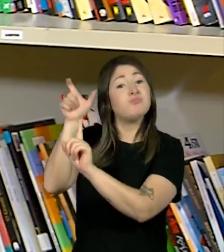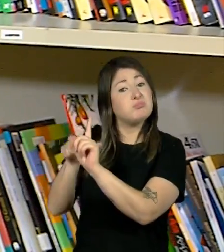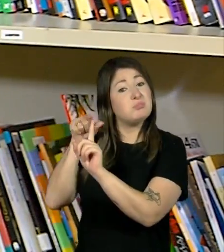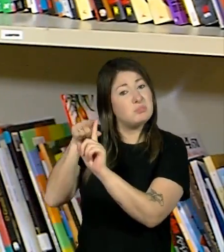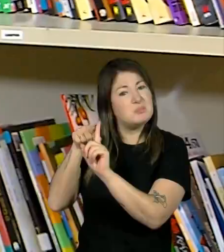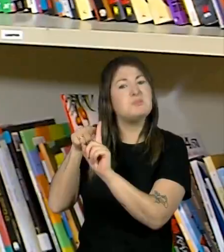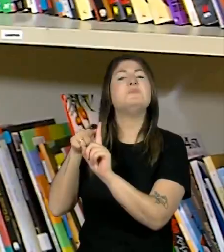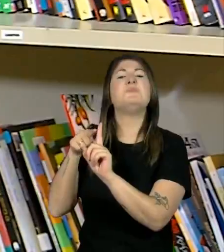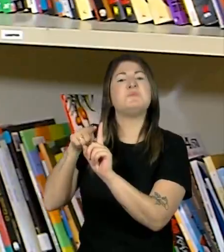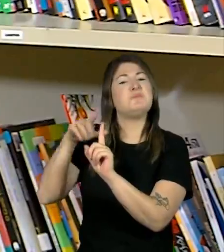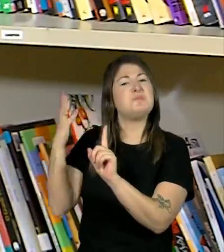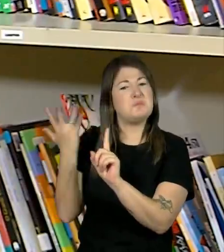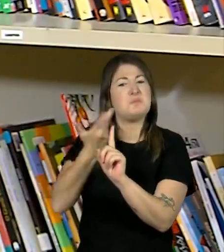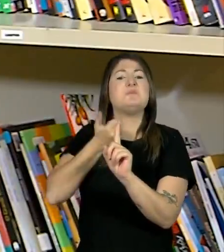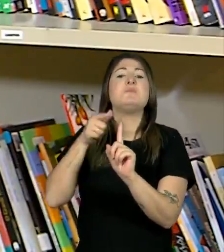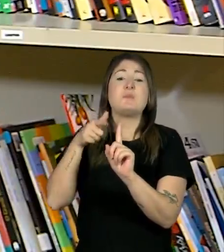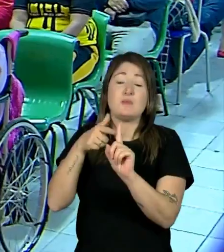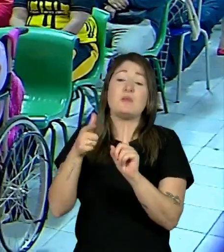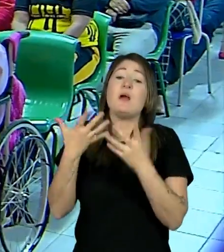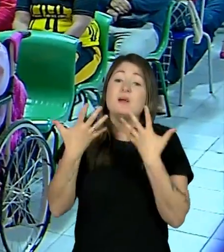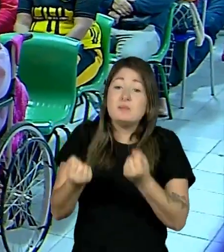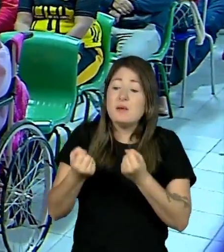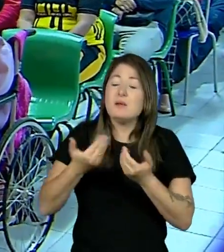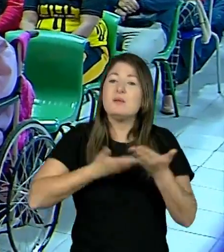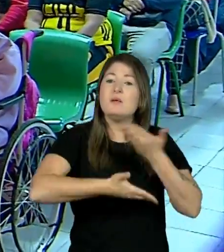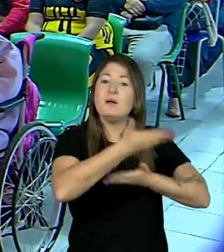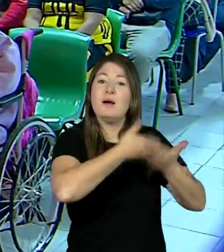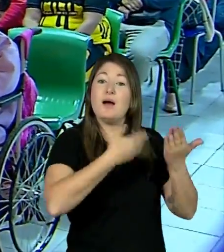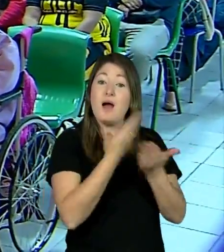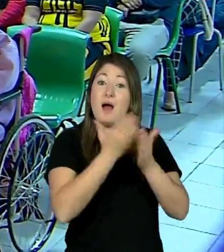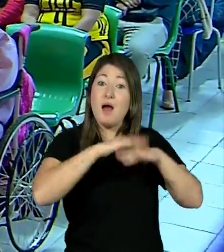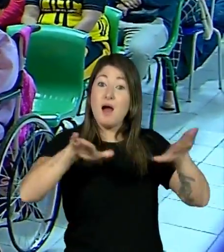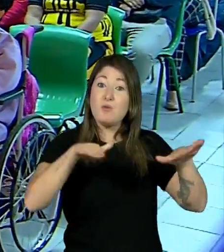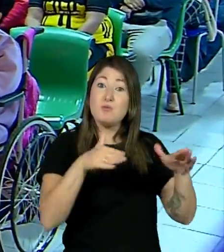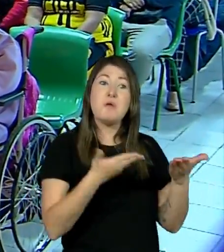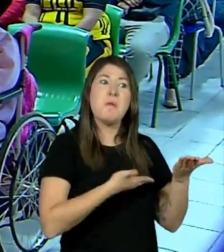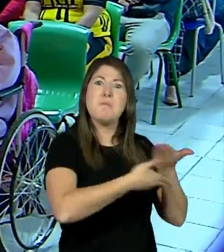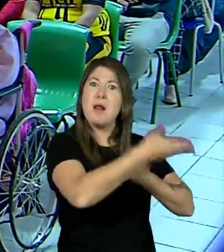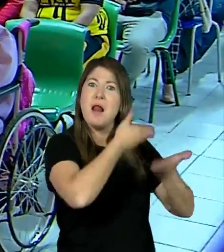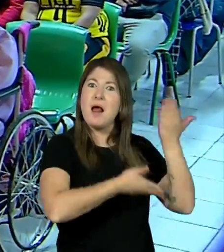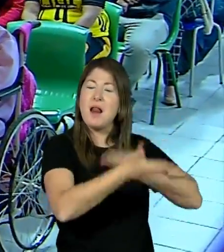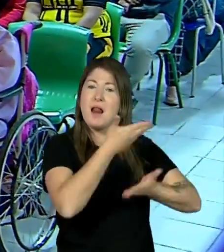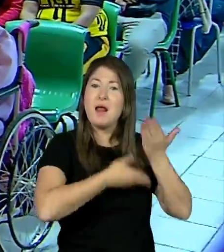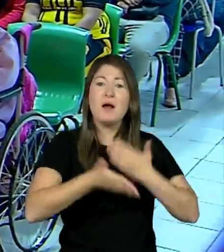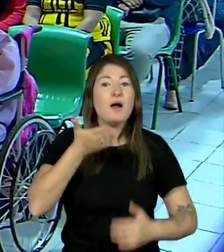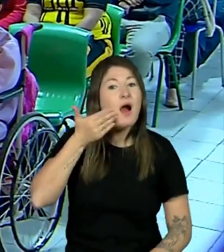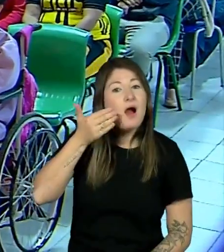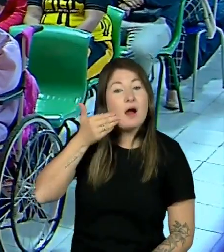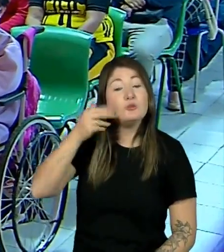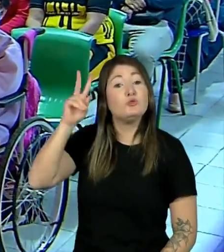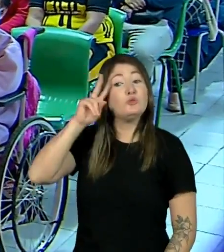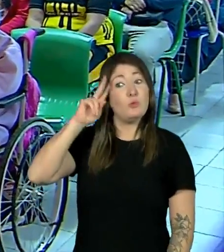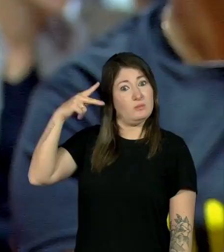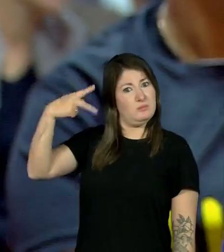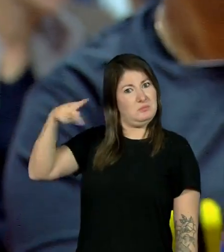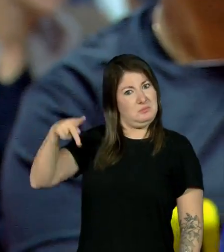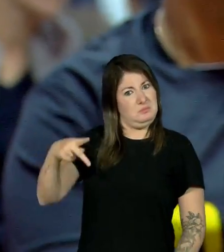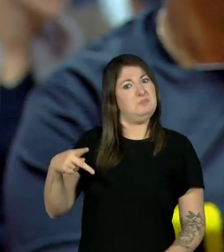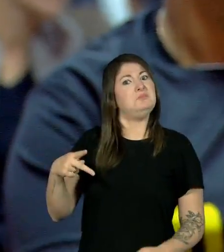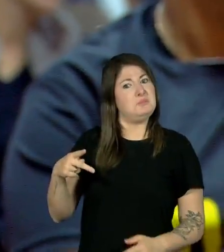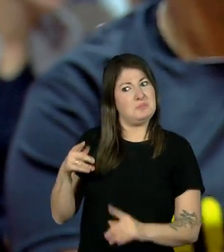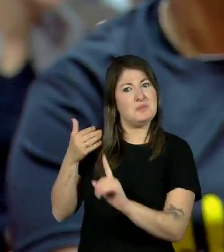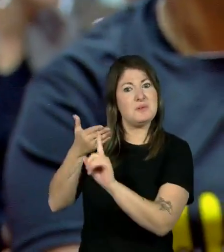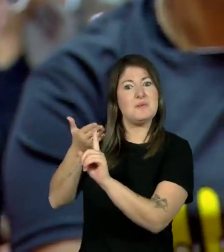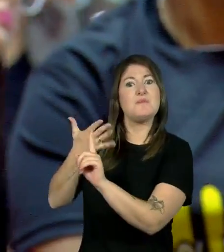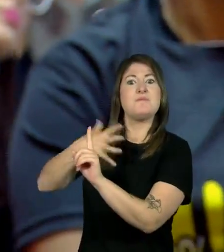se prontificou a conversar com os alunos, que aí eles puderam conhecer, né, a história vinda do próprio filho. Então, foi